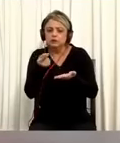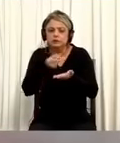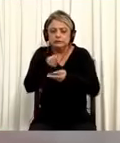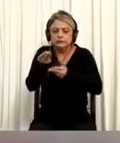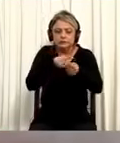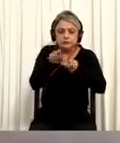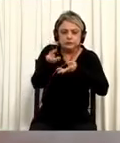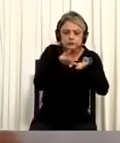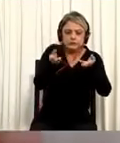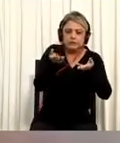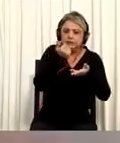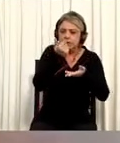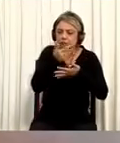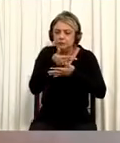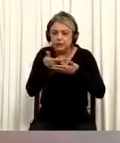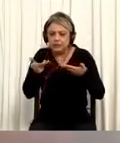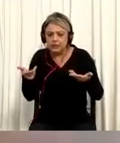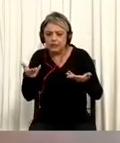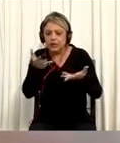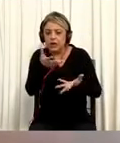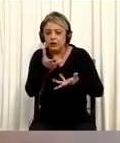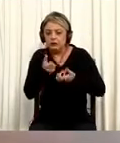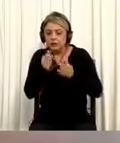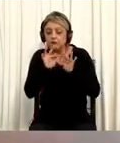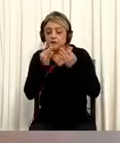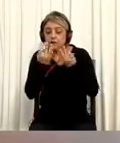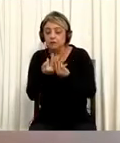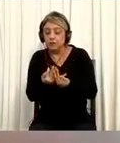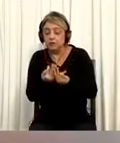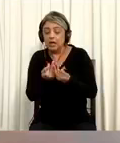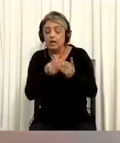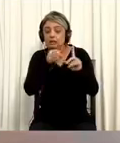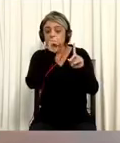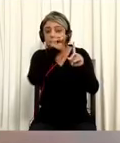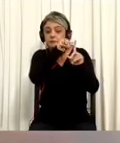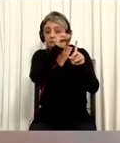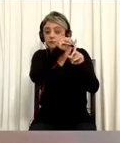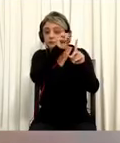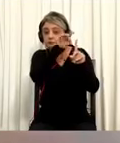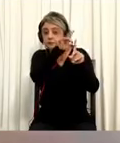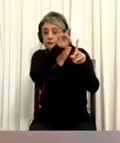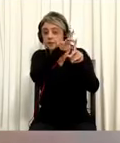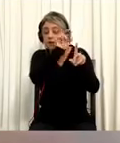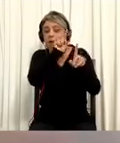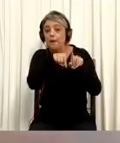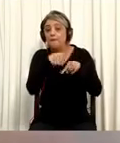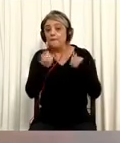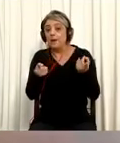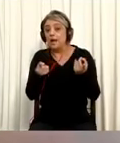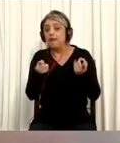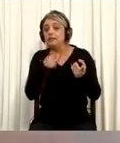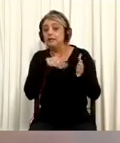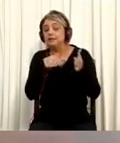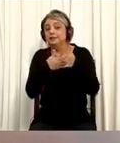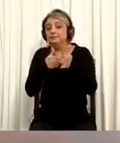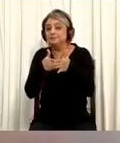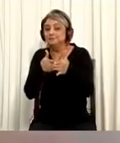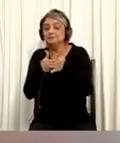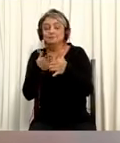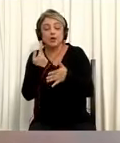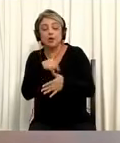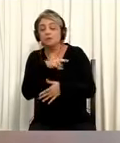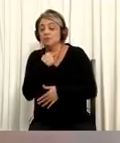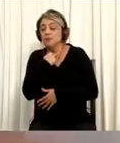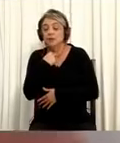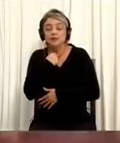de cestas, do acolhimento dessas famílias em situação de vulnerabilidade, porém, ela tem suas limitações. Nós não